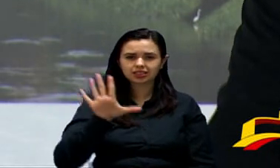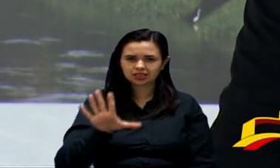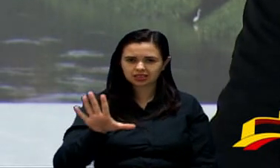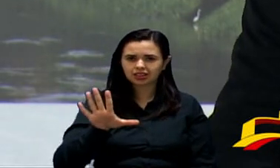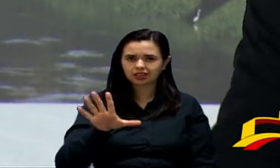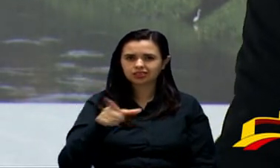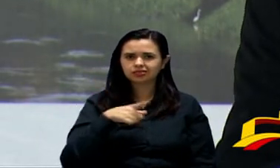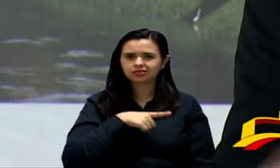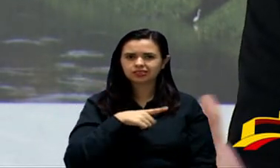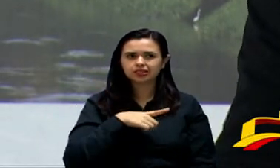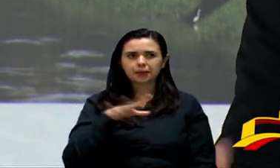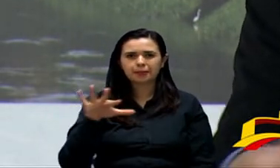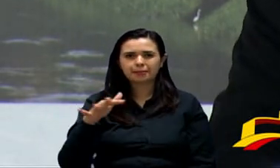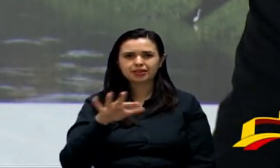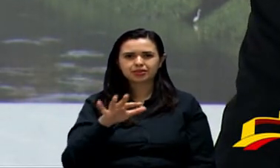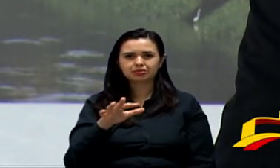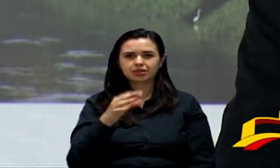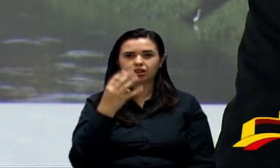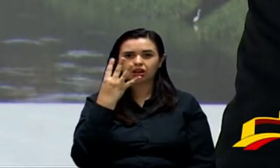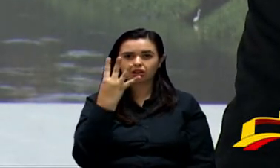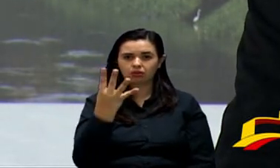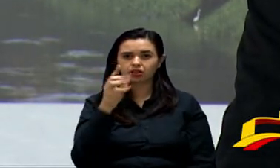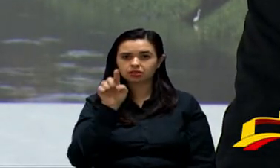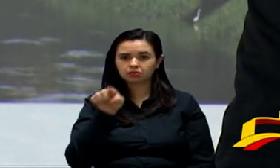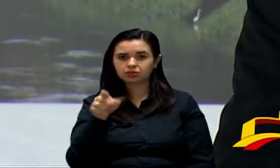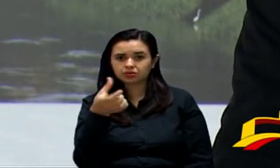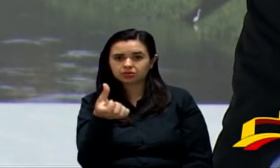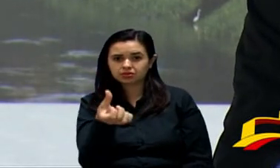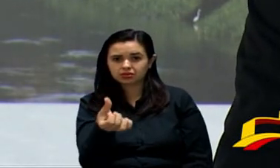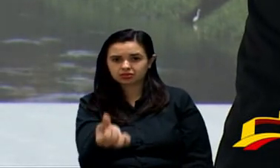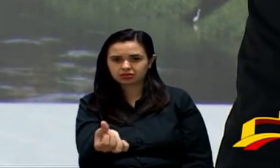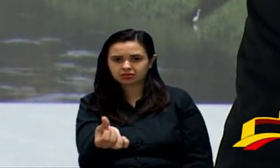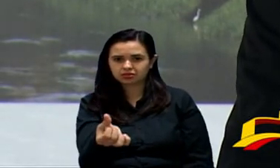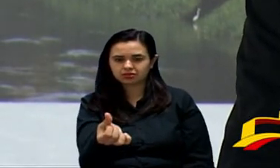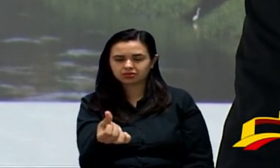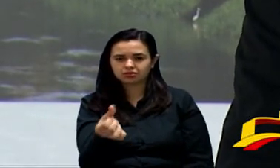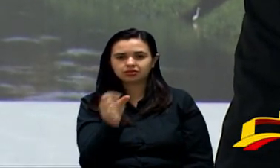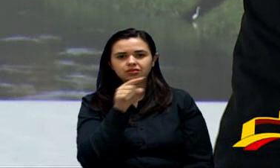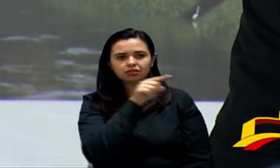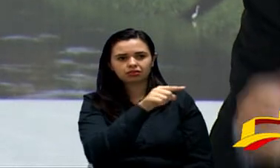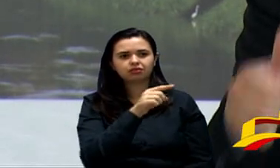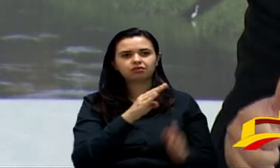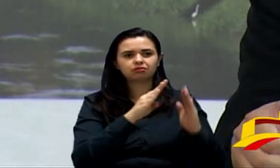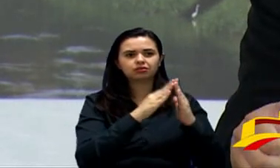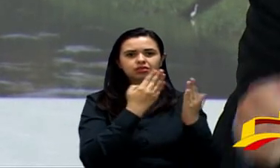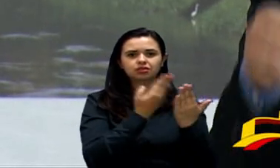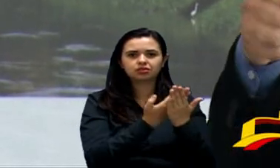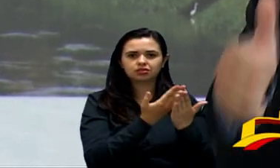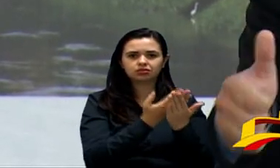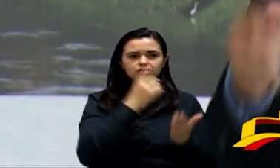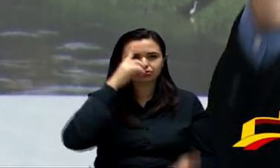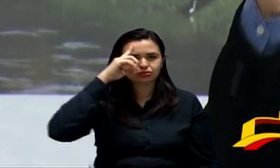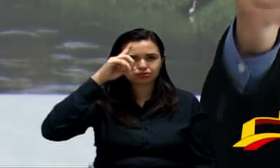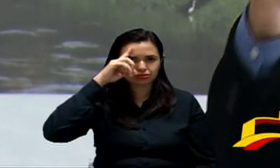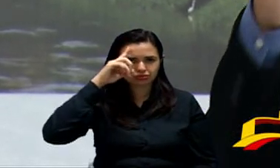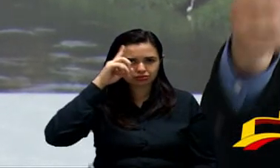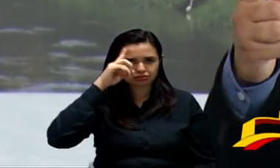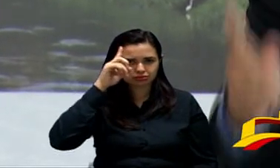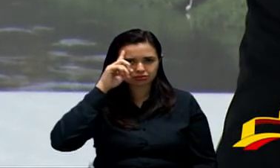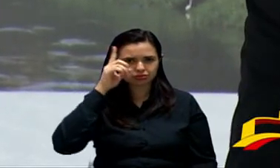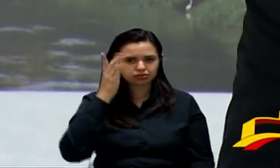média, 4,6, quase 5 ocorrências em escolas por dia de vendas de drogas de álcool